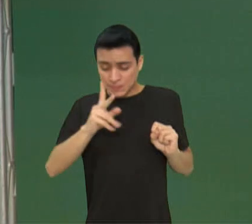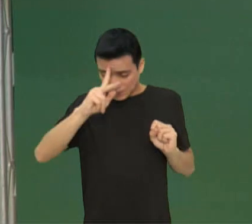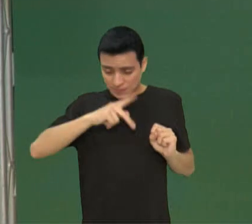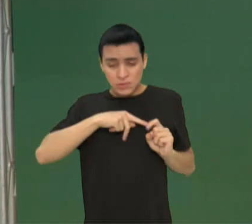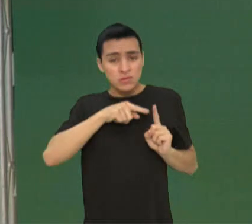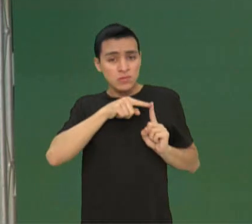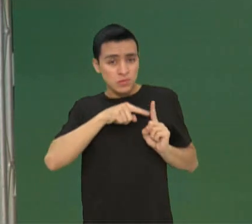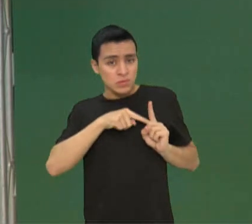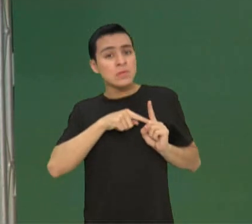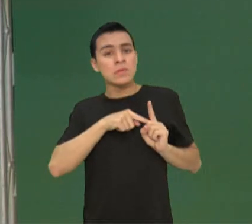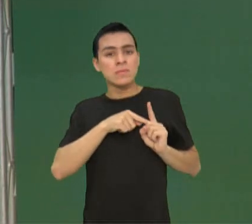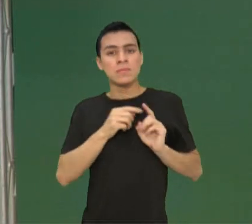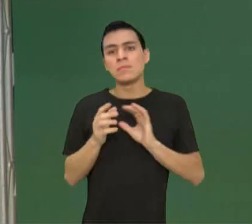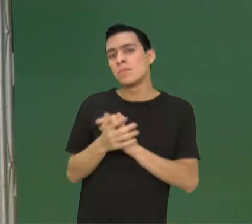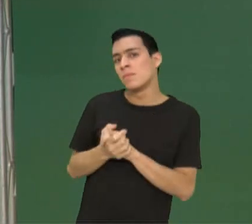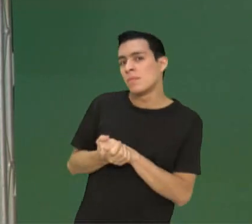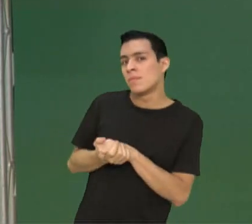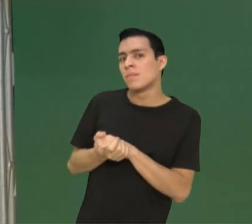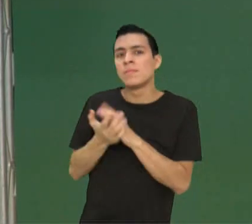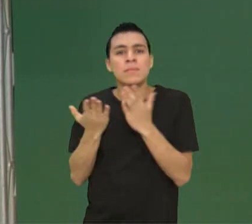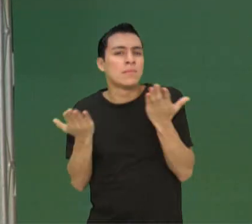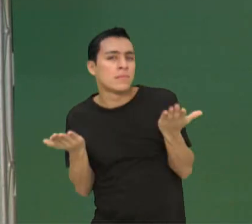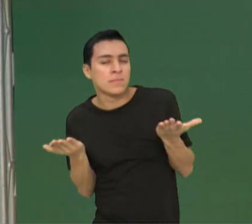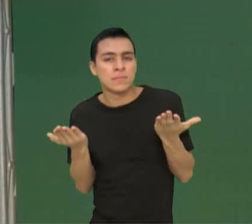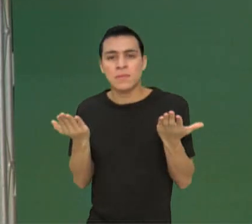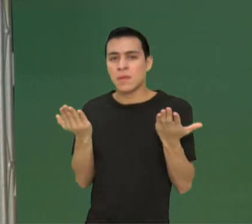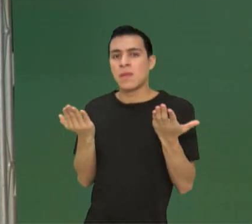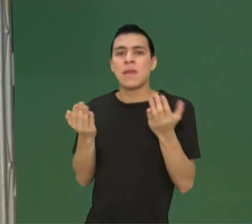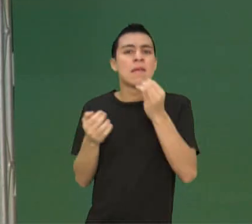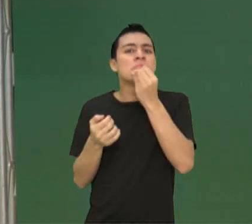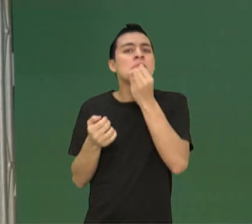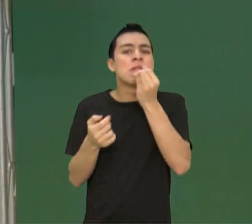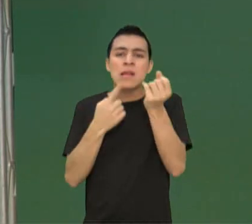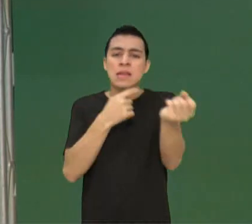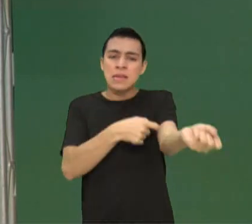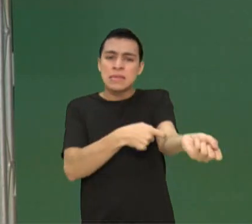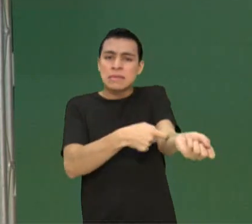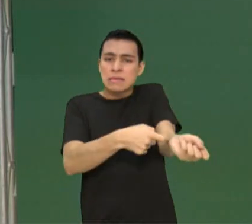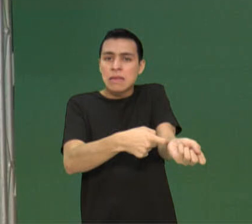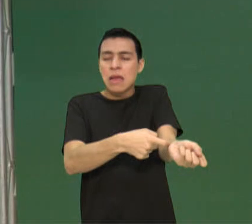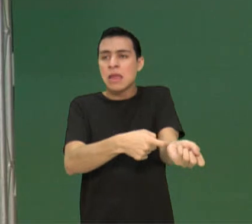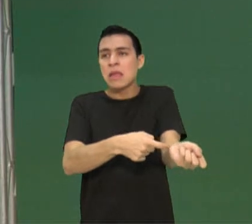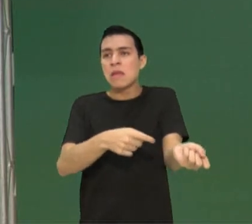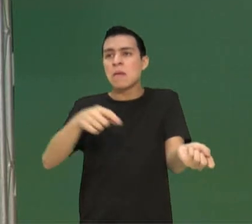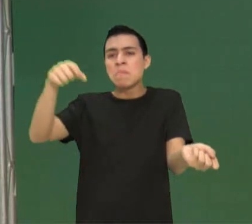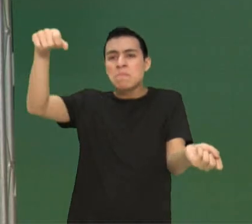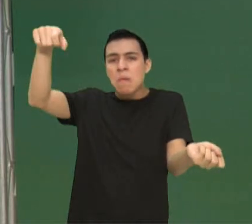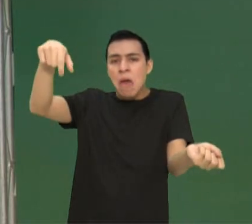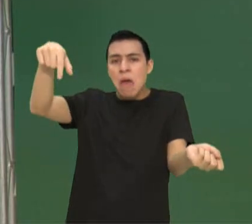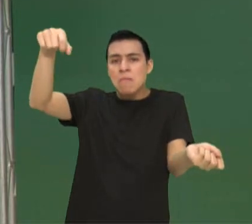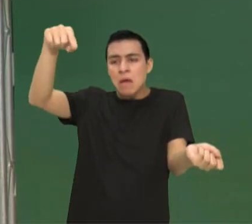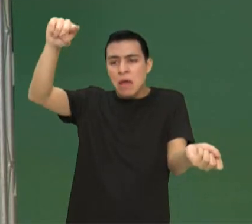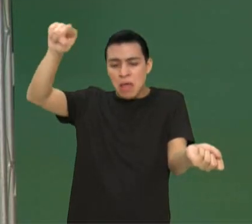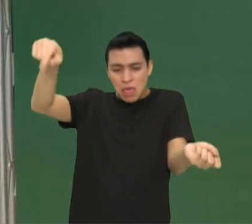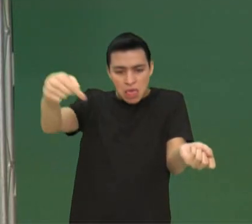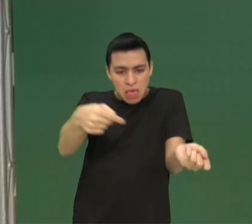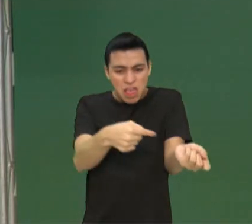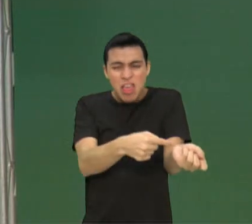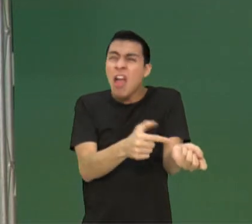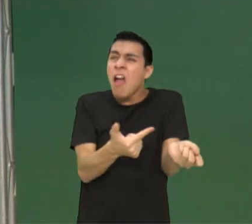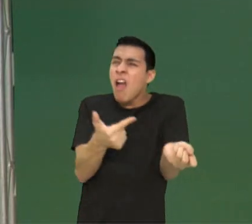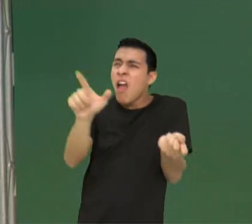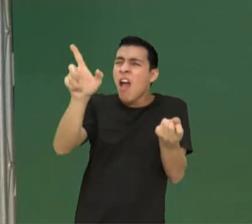tipos. Se eu receber uma doação de sangue, por exemplo, de uma pessoa que não tem o mesmo grupo sanguíneo que